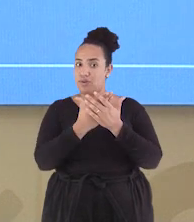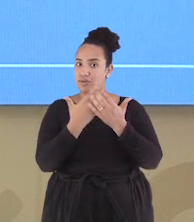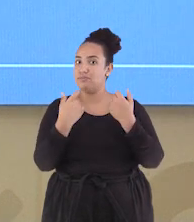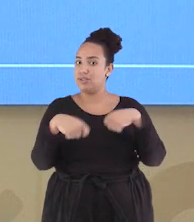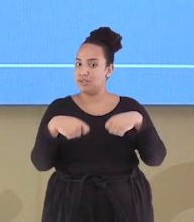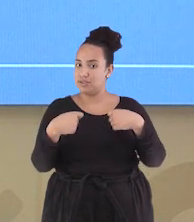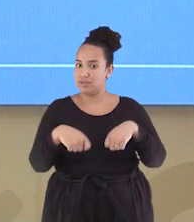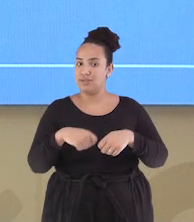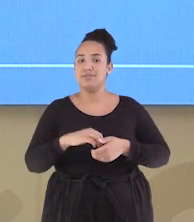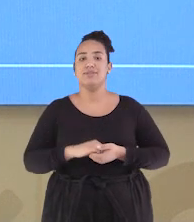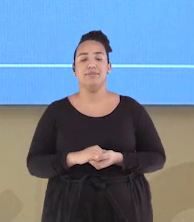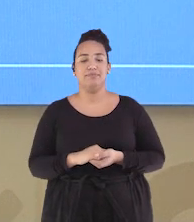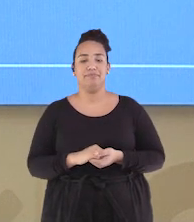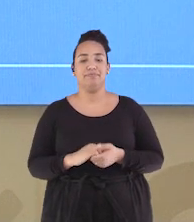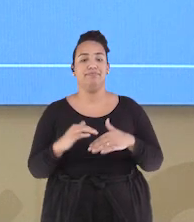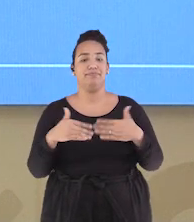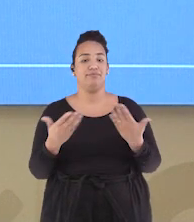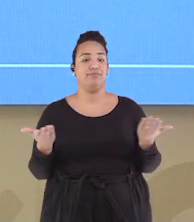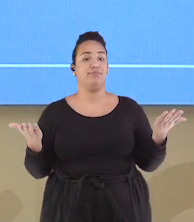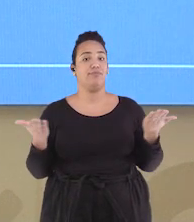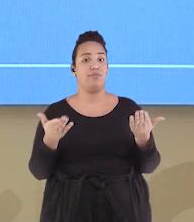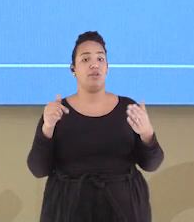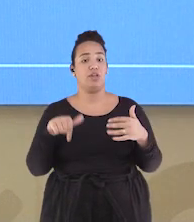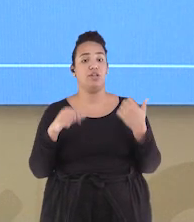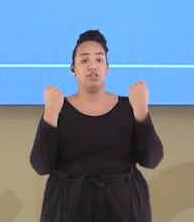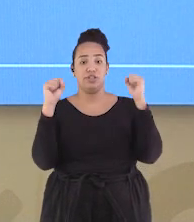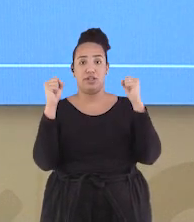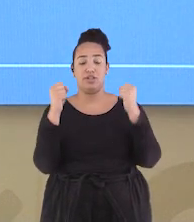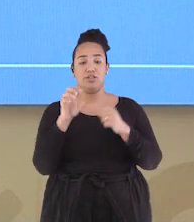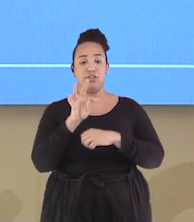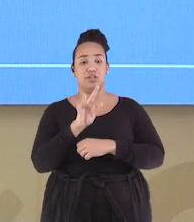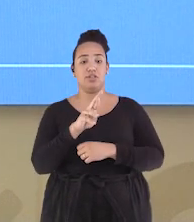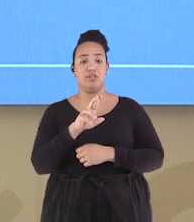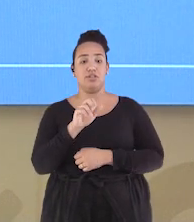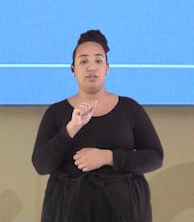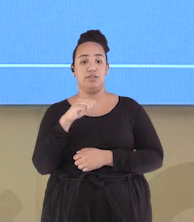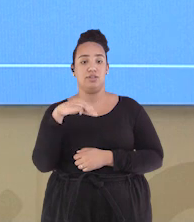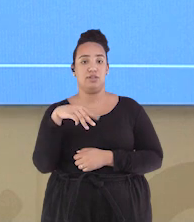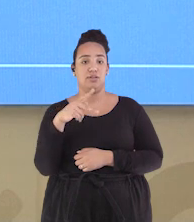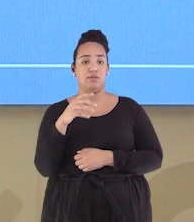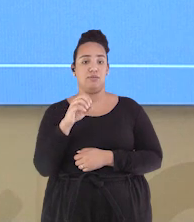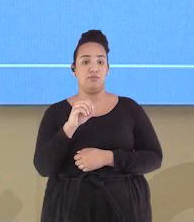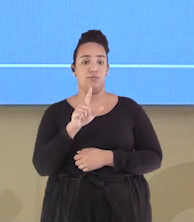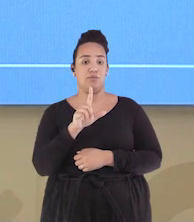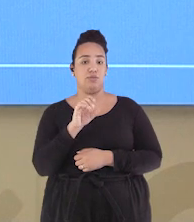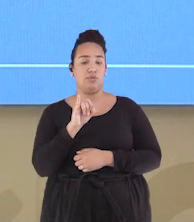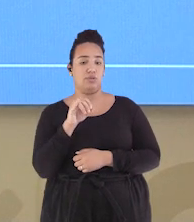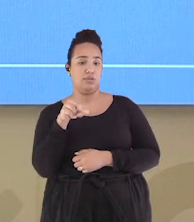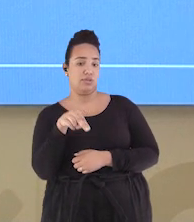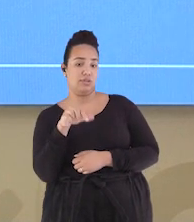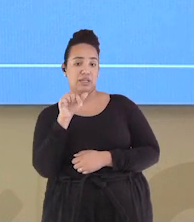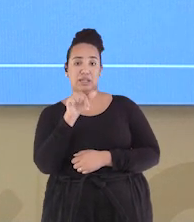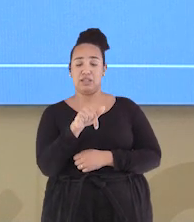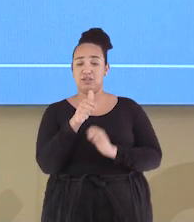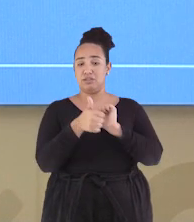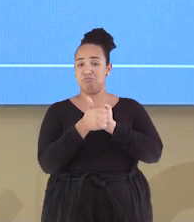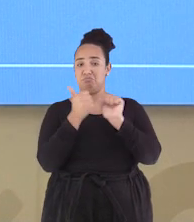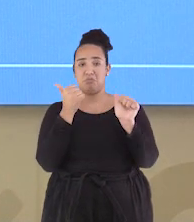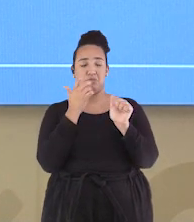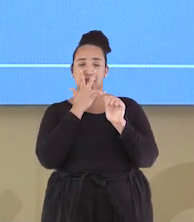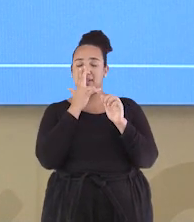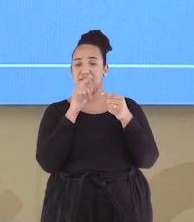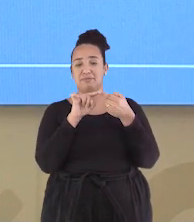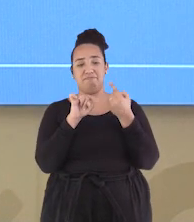participantes? Chegamos na nossa ginástica de trampolim. Dentre as ginásticas, essa é a menos conhecida como esporte. Sua prática